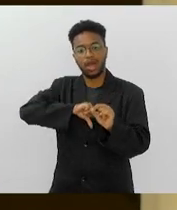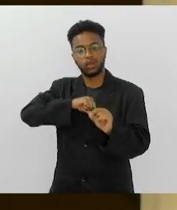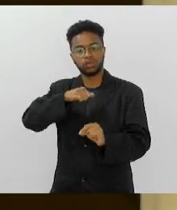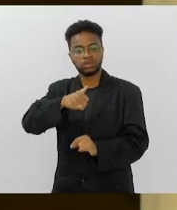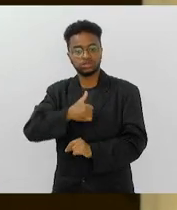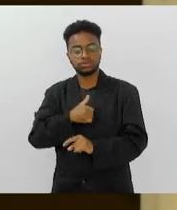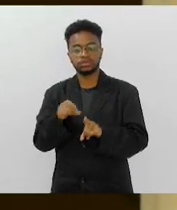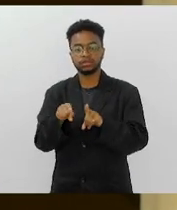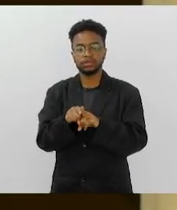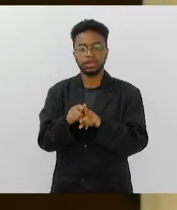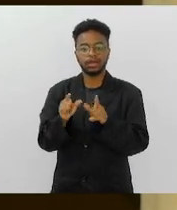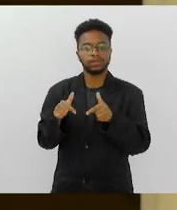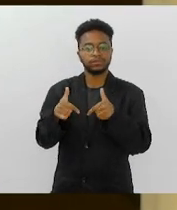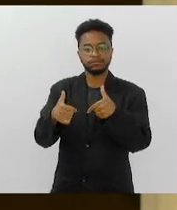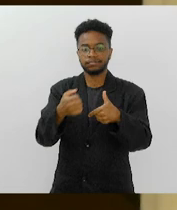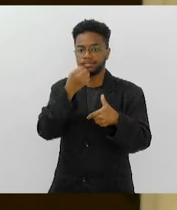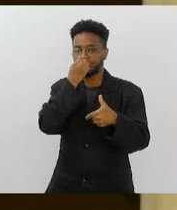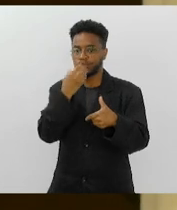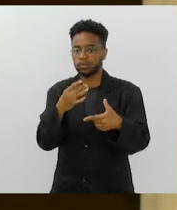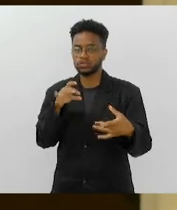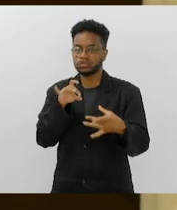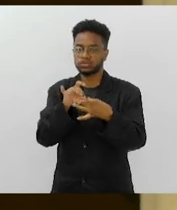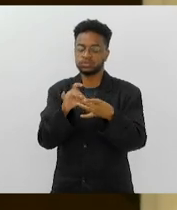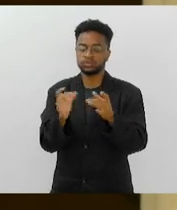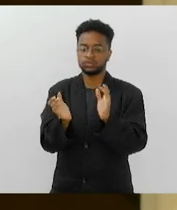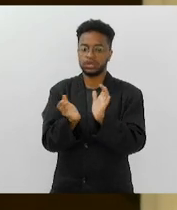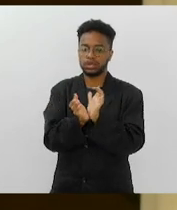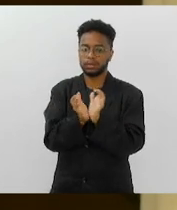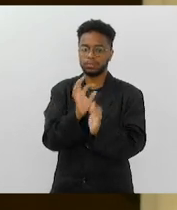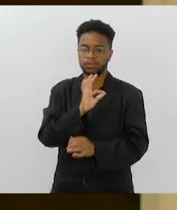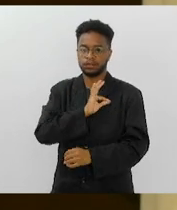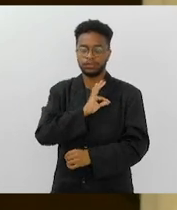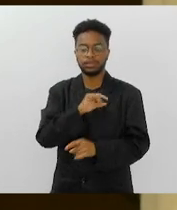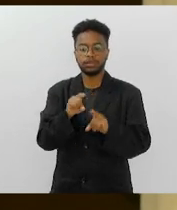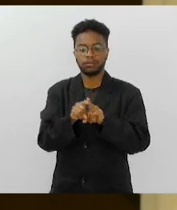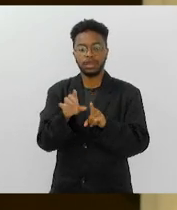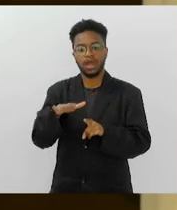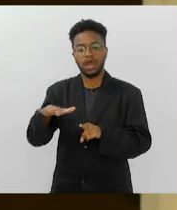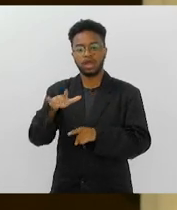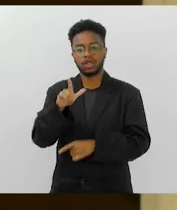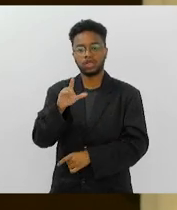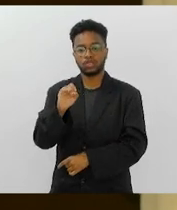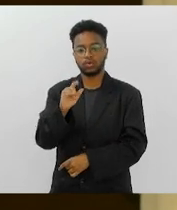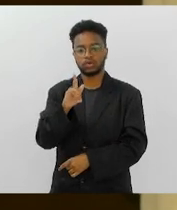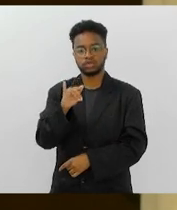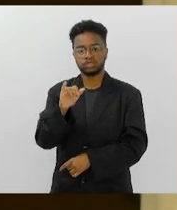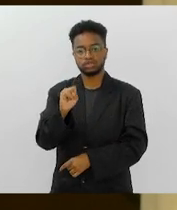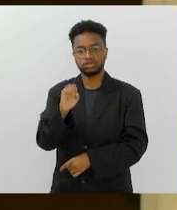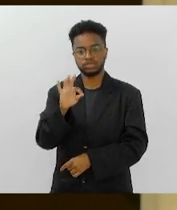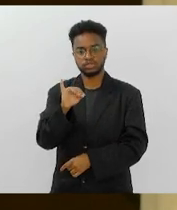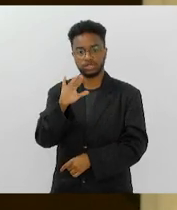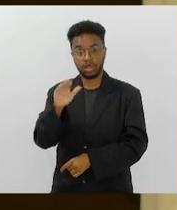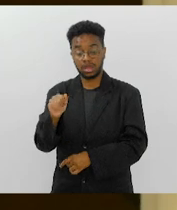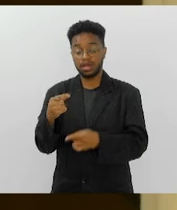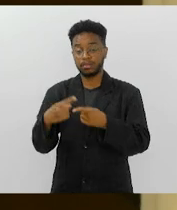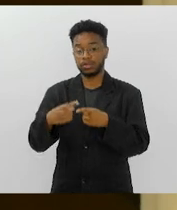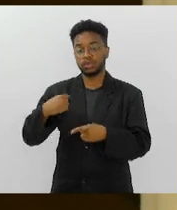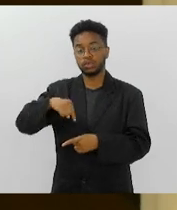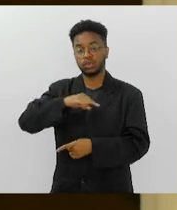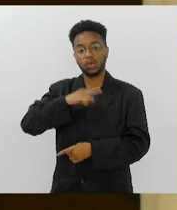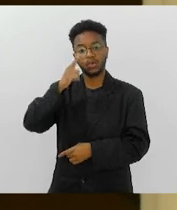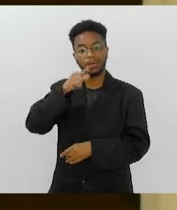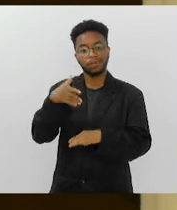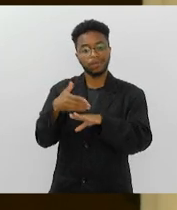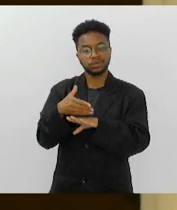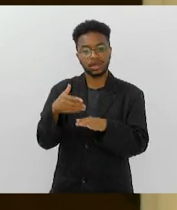bom serviço que a tropa leva, e em logística. Nós só estamos aqui presente hoje, Polícia Militar, porque